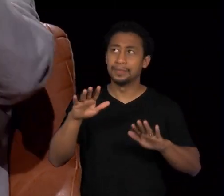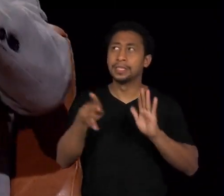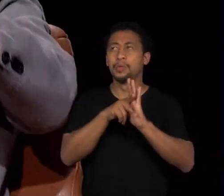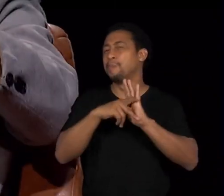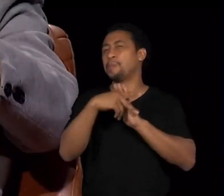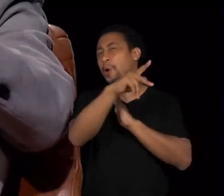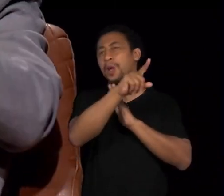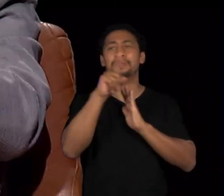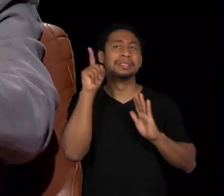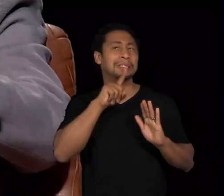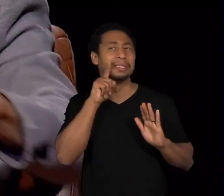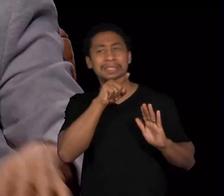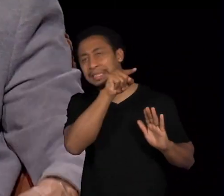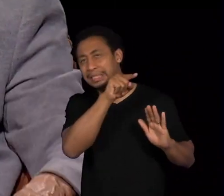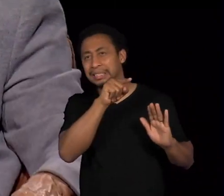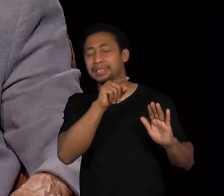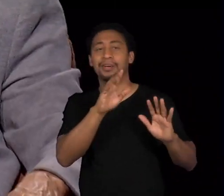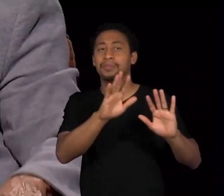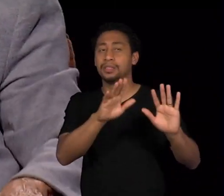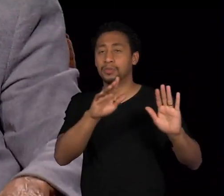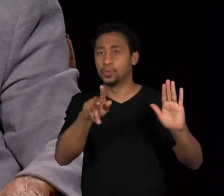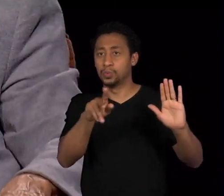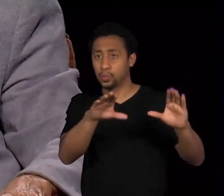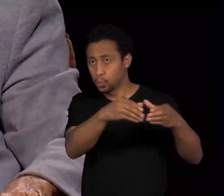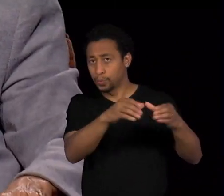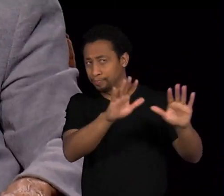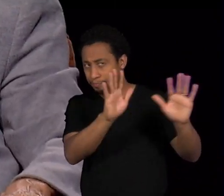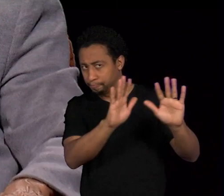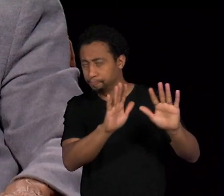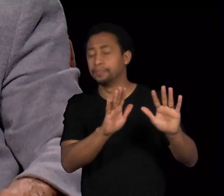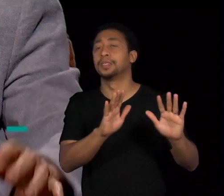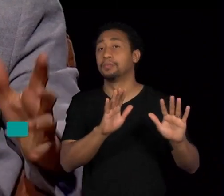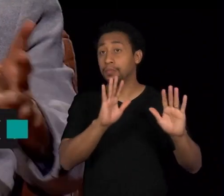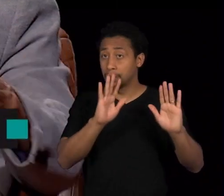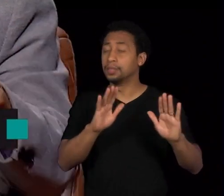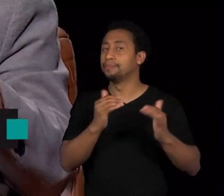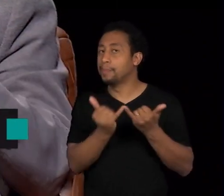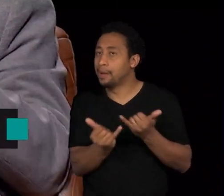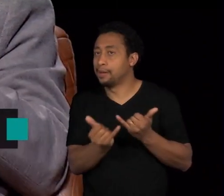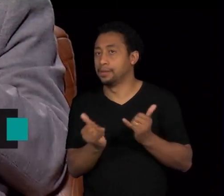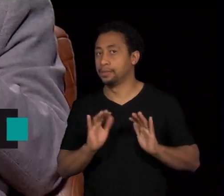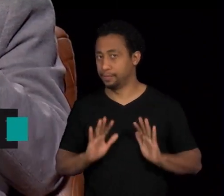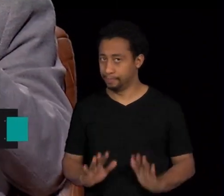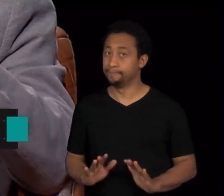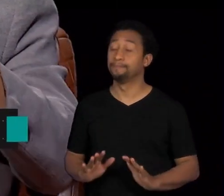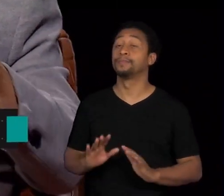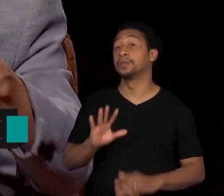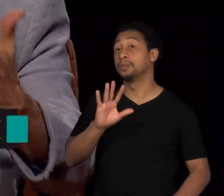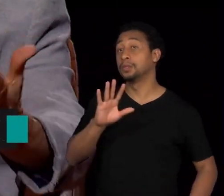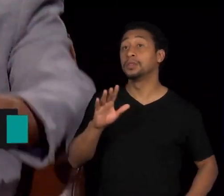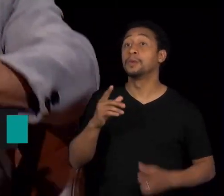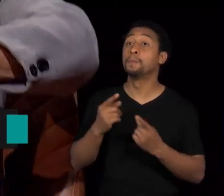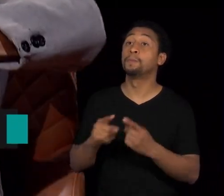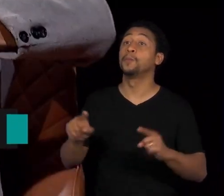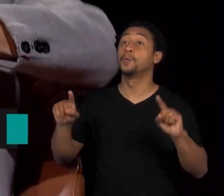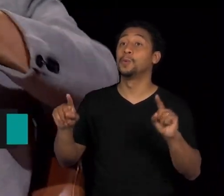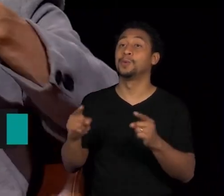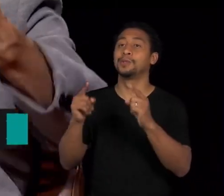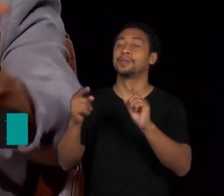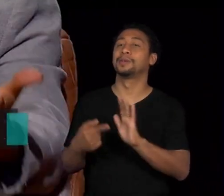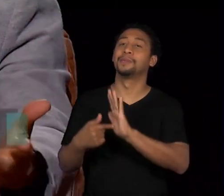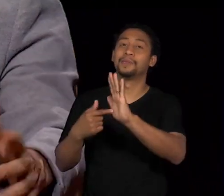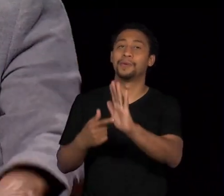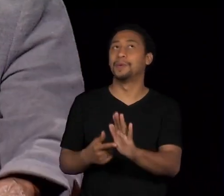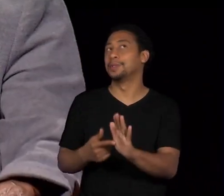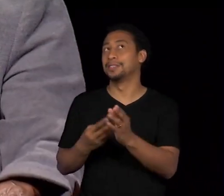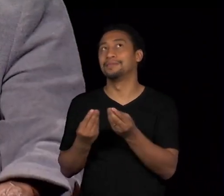dist distração negra que já tem uma um ponto de de de semelhança Mas então o fato de ser uma música que levea em conta o sincop